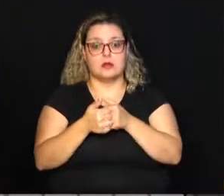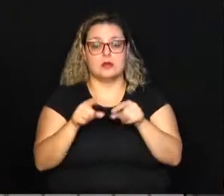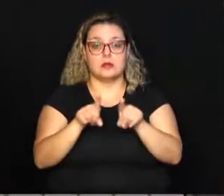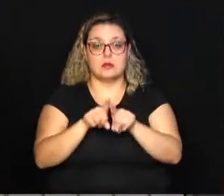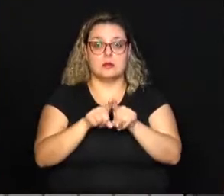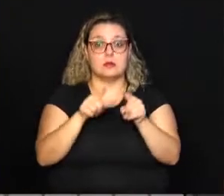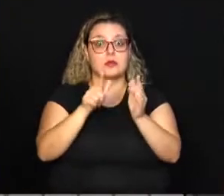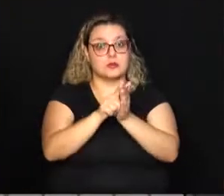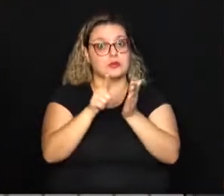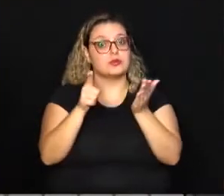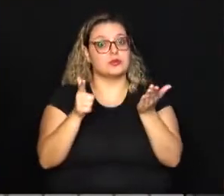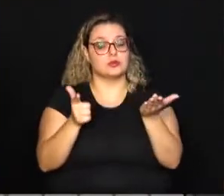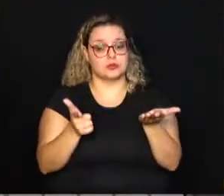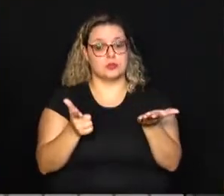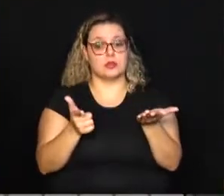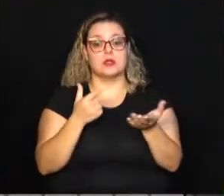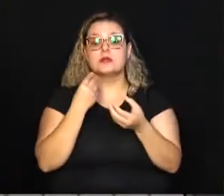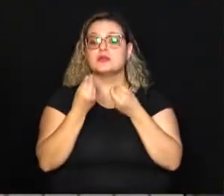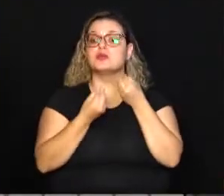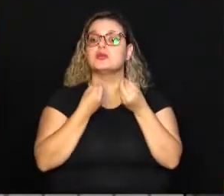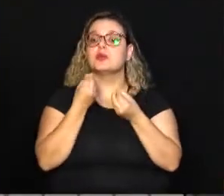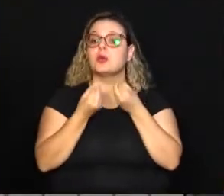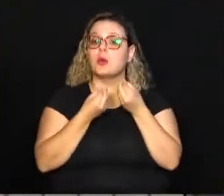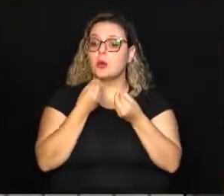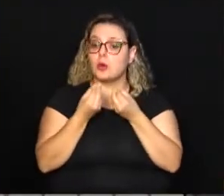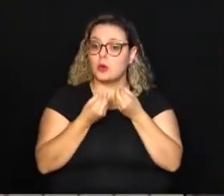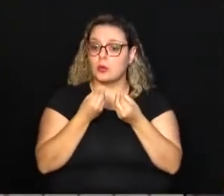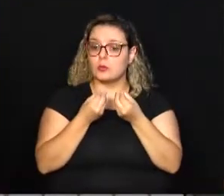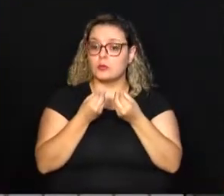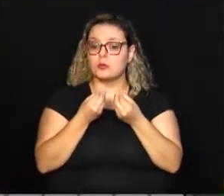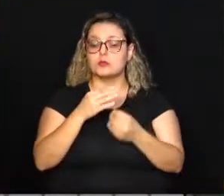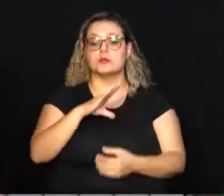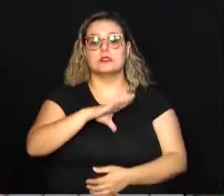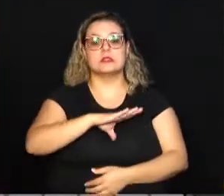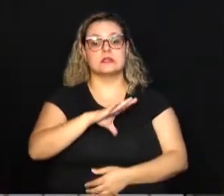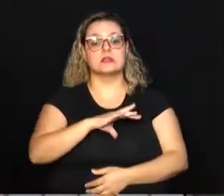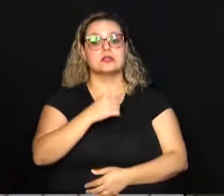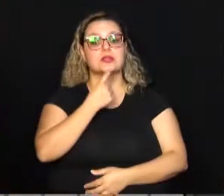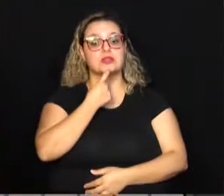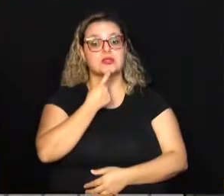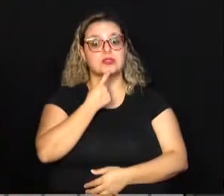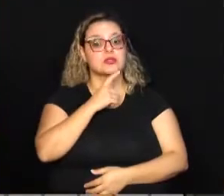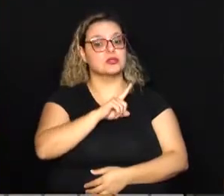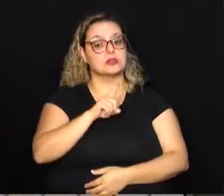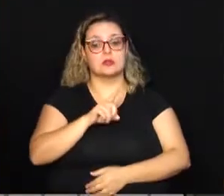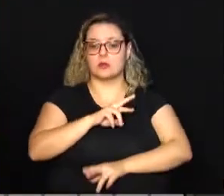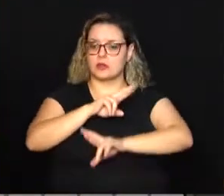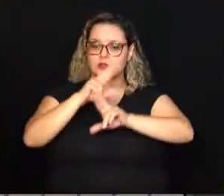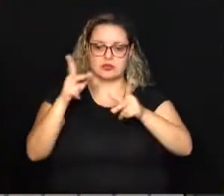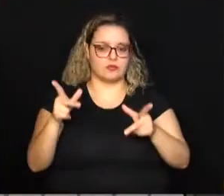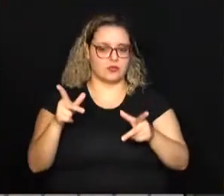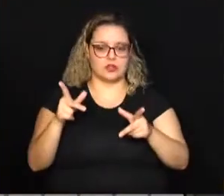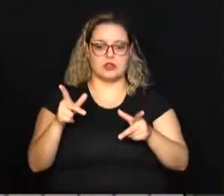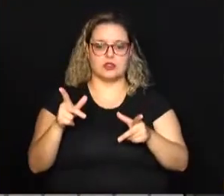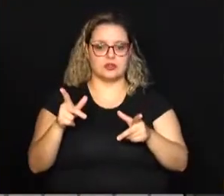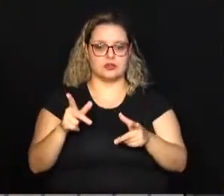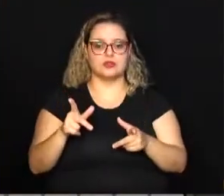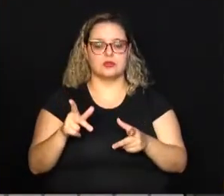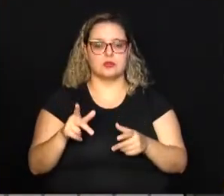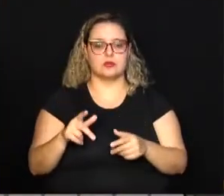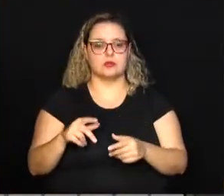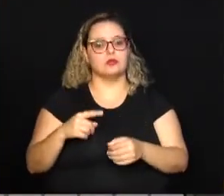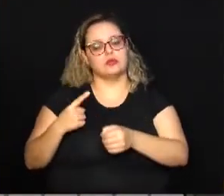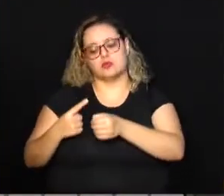jornais a situação da cidade de Campinas, que não é diferente de outras cidades do nosso entorno e